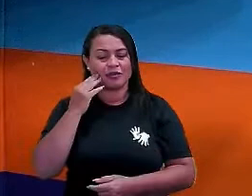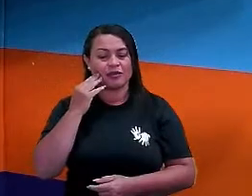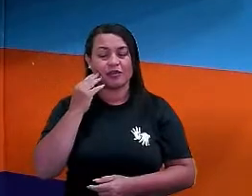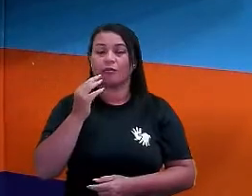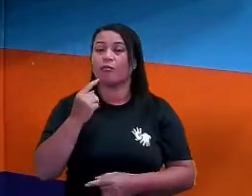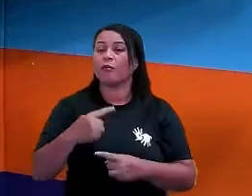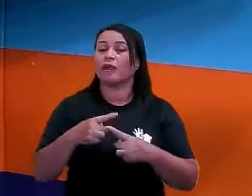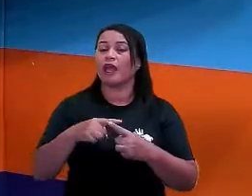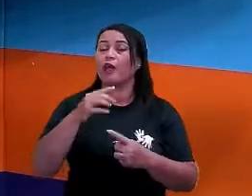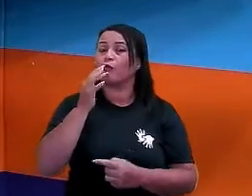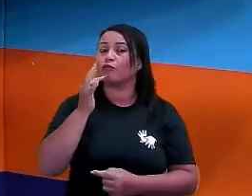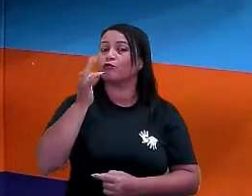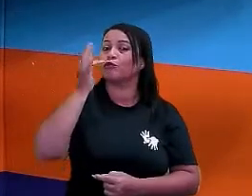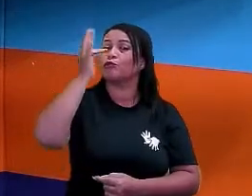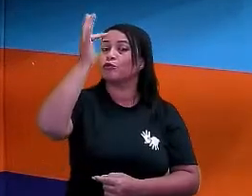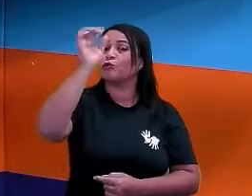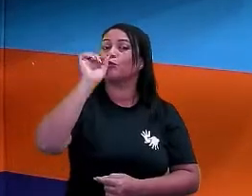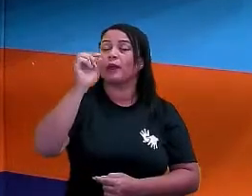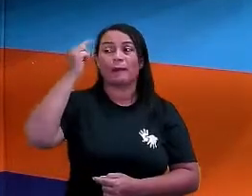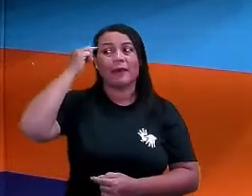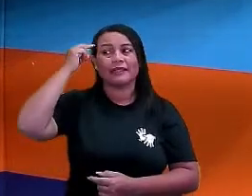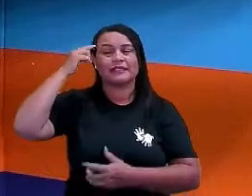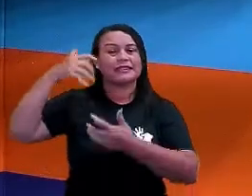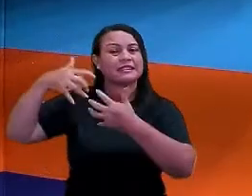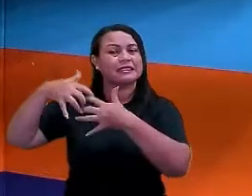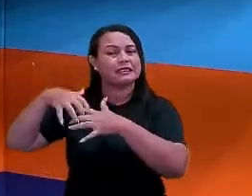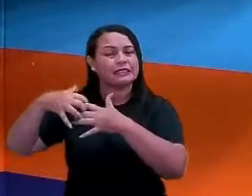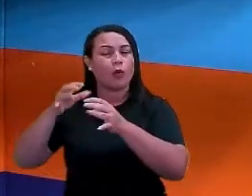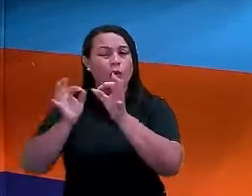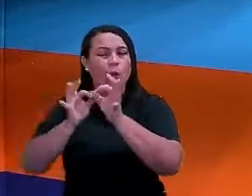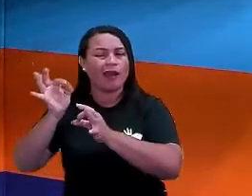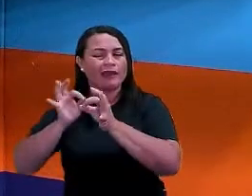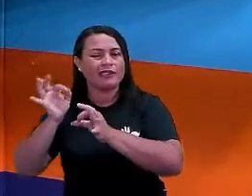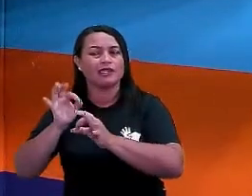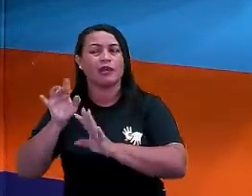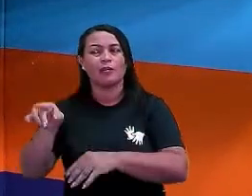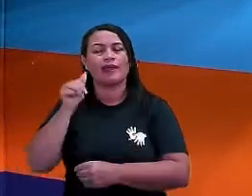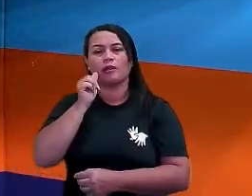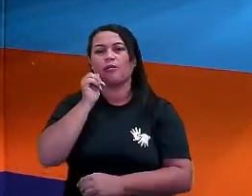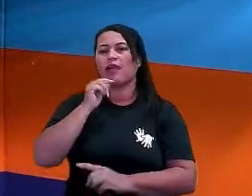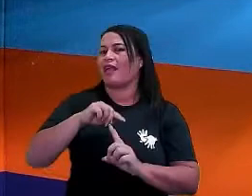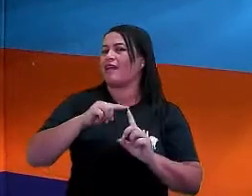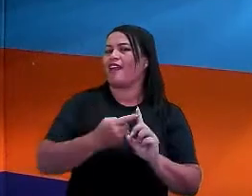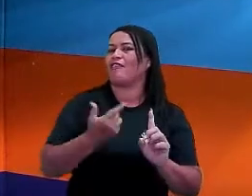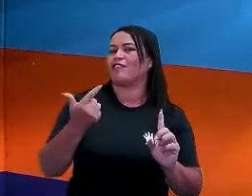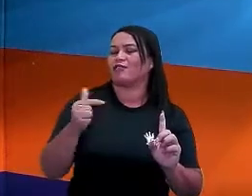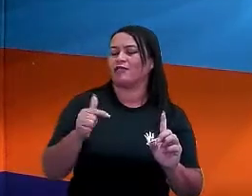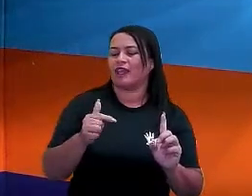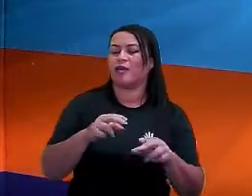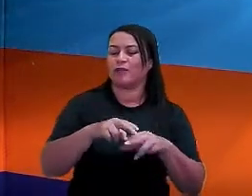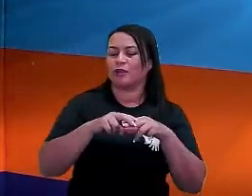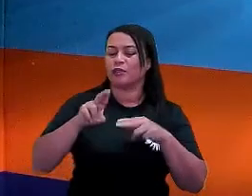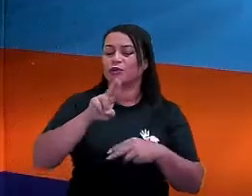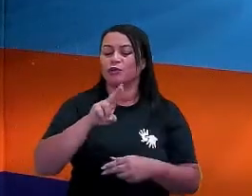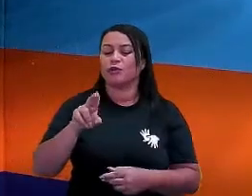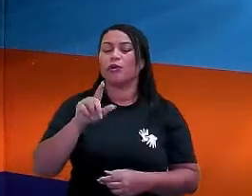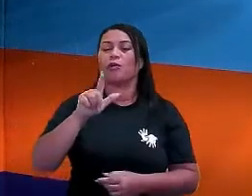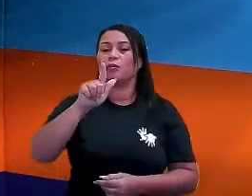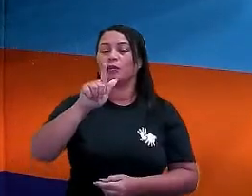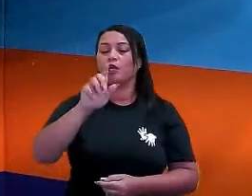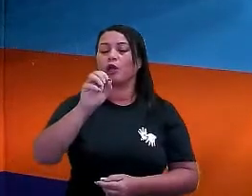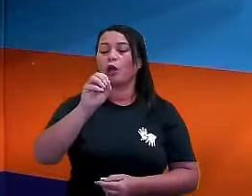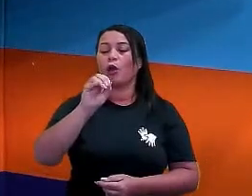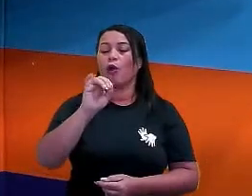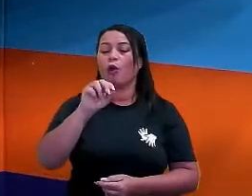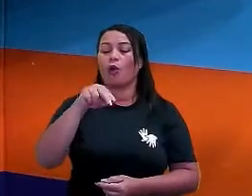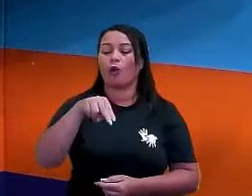futuro planejado. Porém, não é certo, porque ela ainda não está grávida, tá? Se ela já estivesse grávida, você